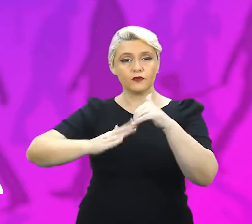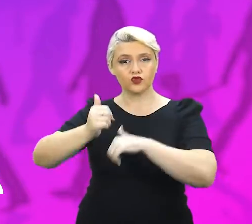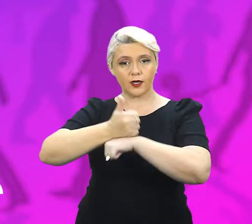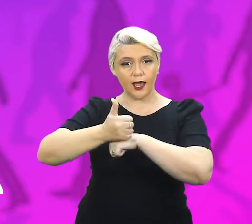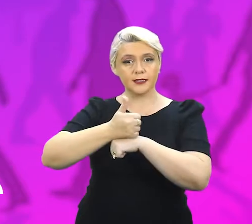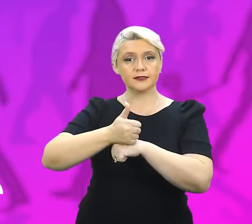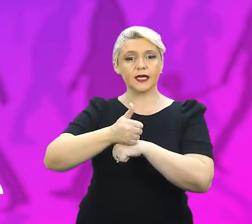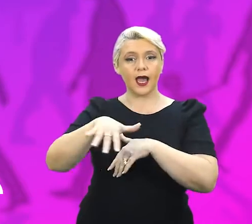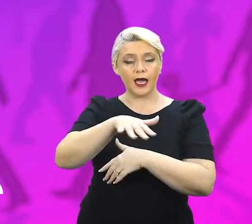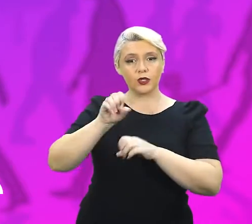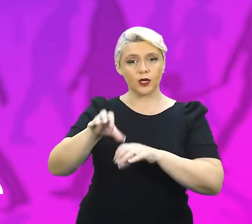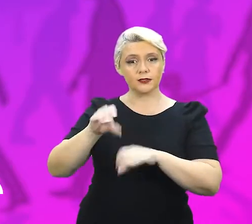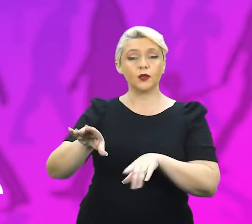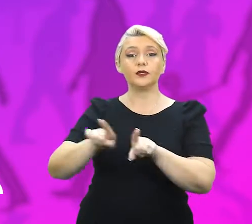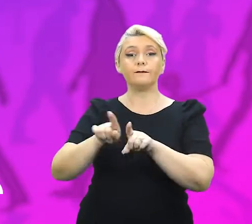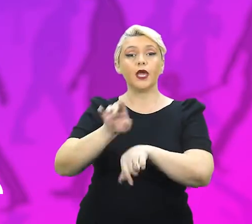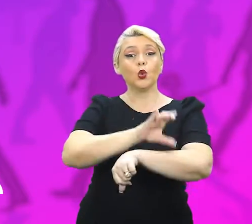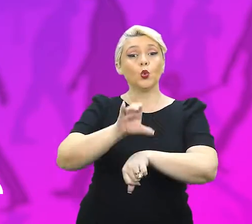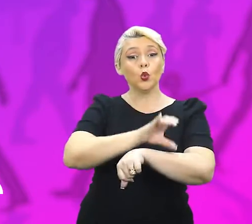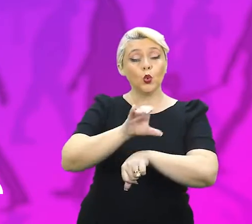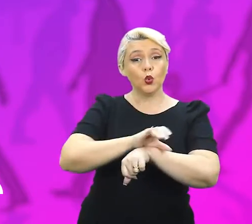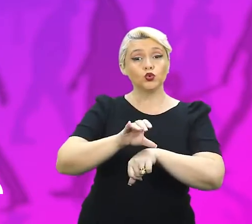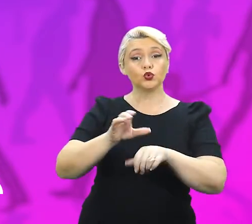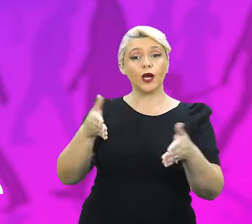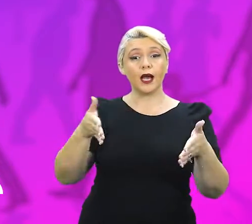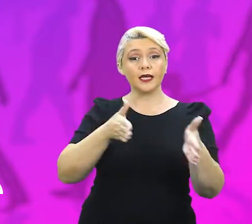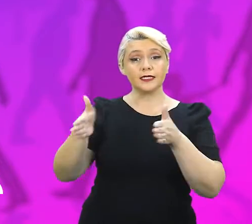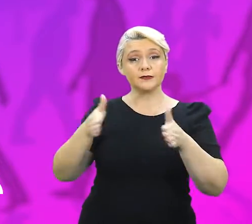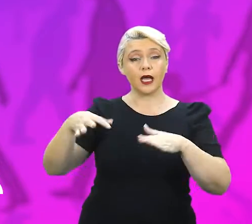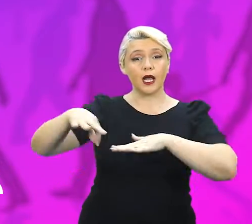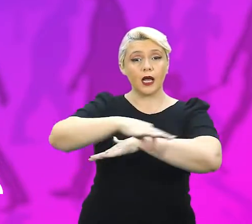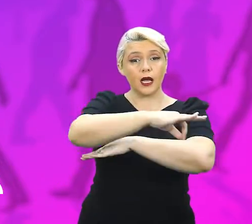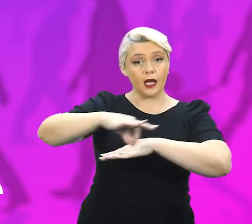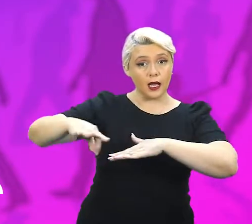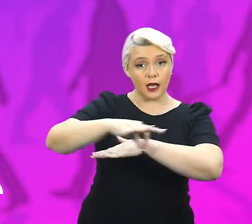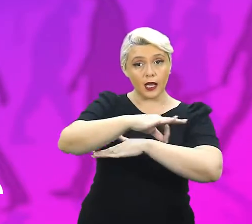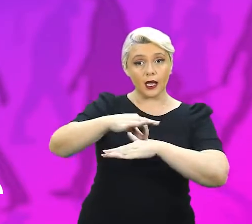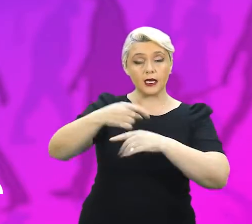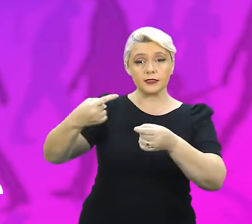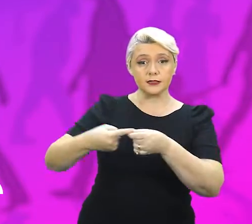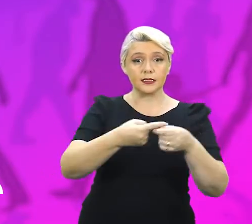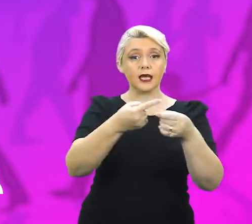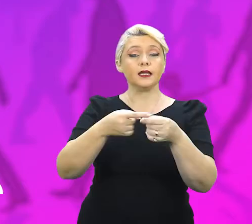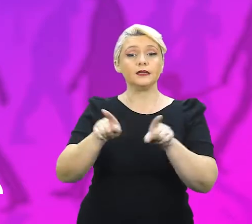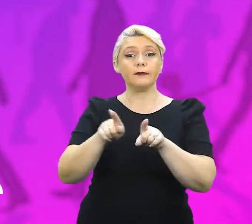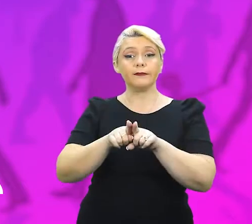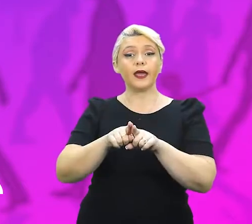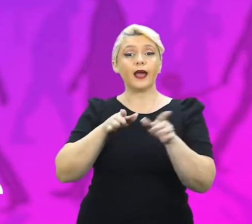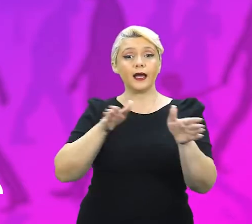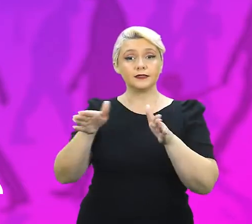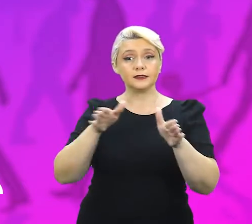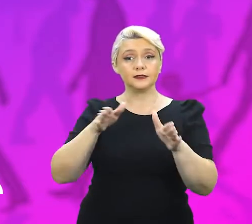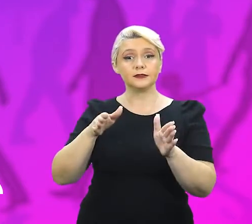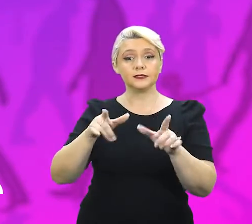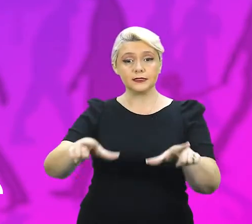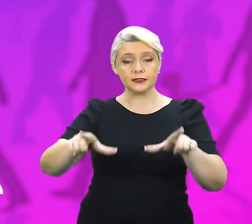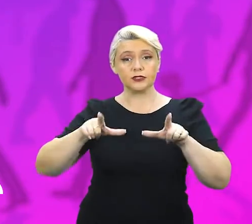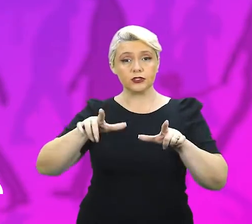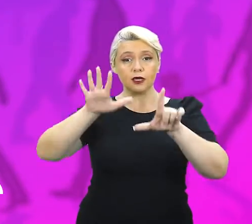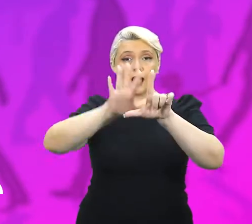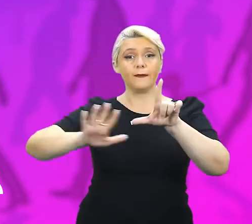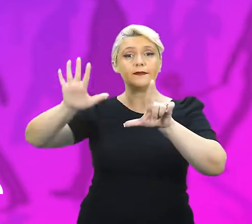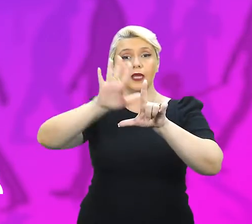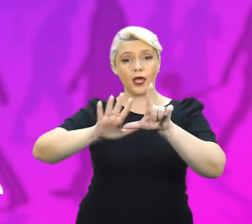da educação, cursos de acessibilidade urbanística e arquitetônica, acessibilidade e certificações de